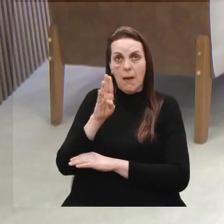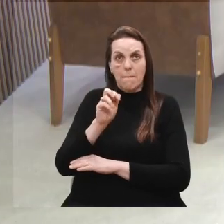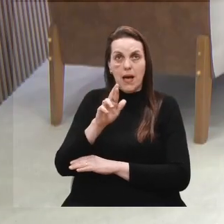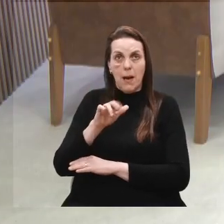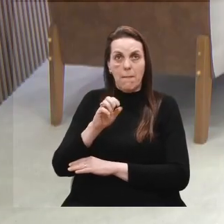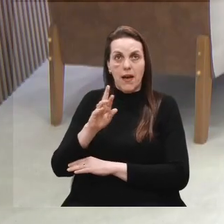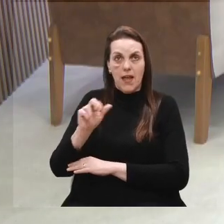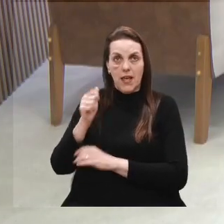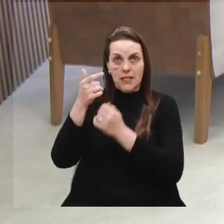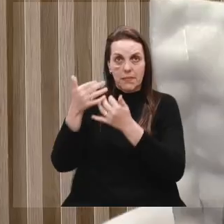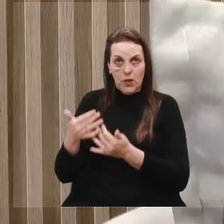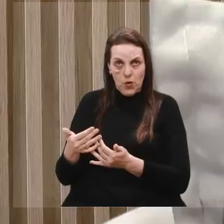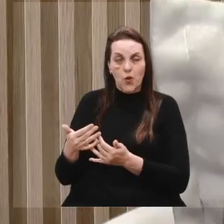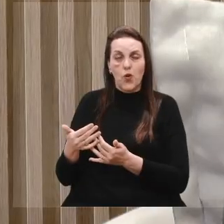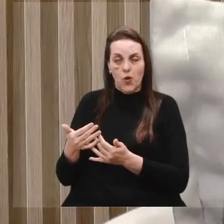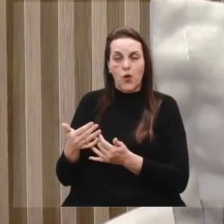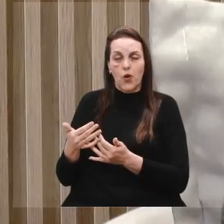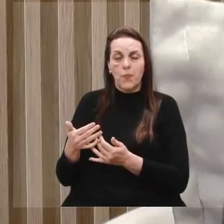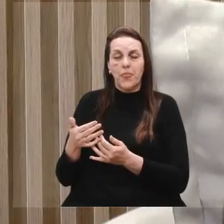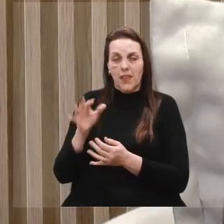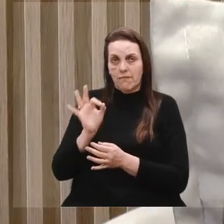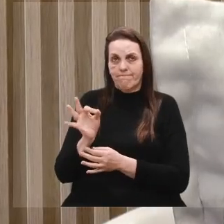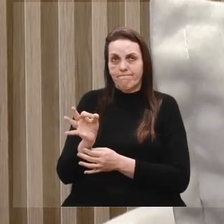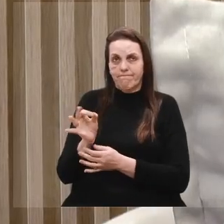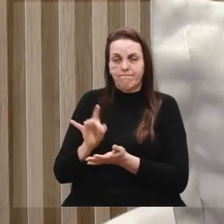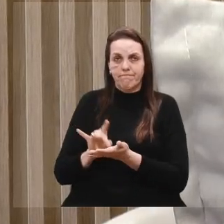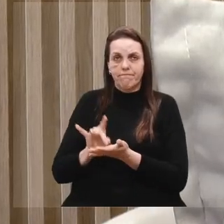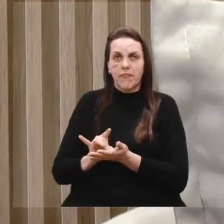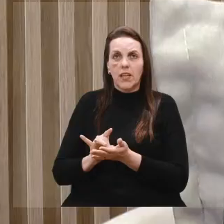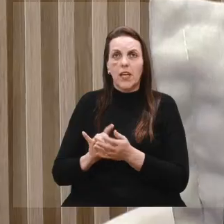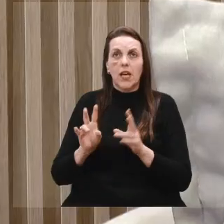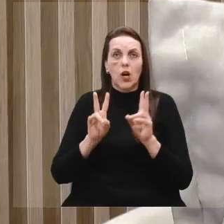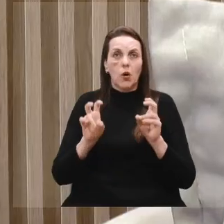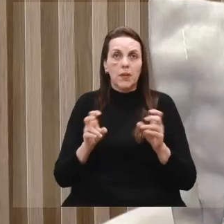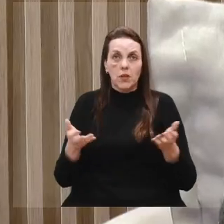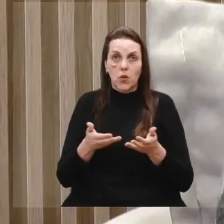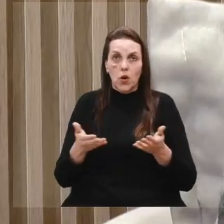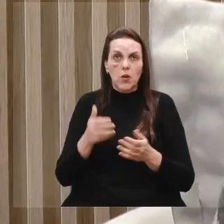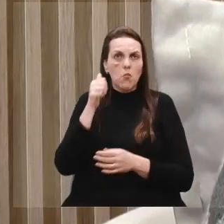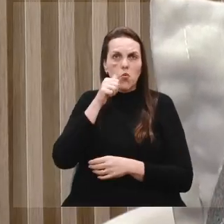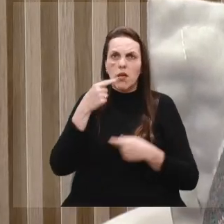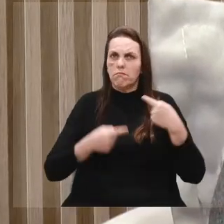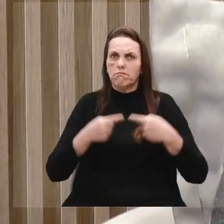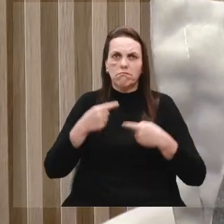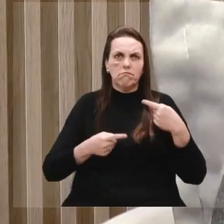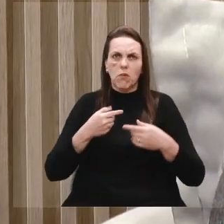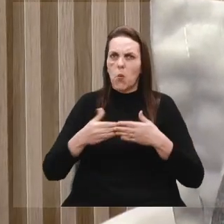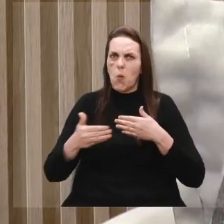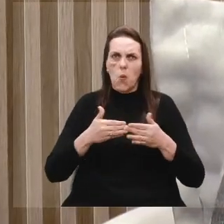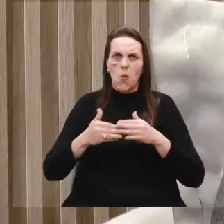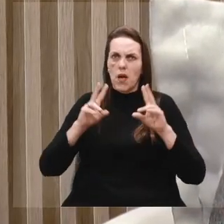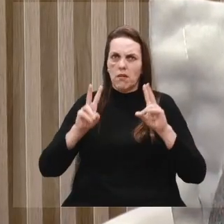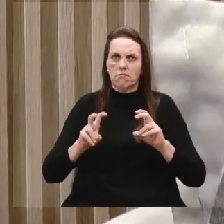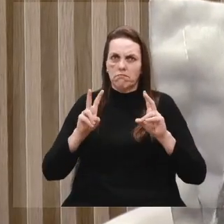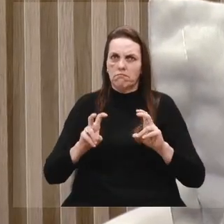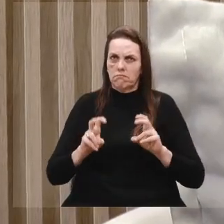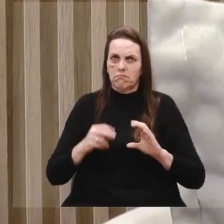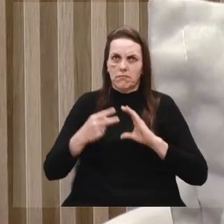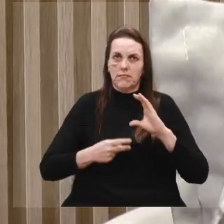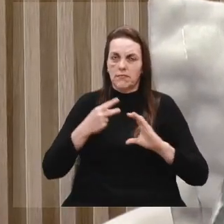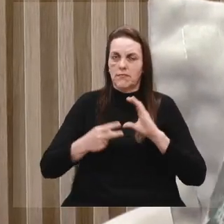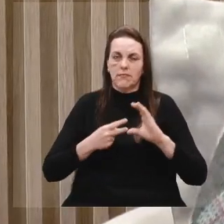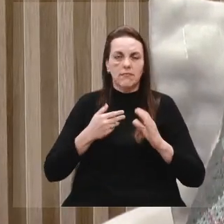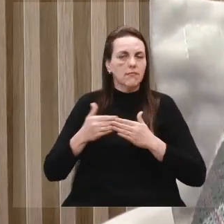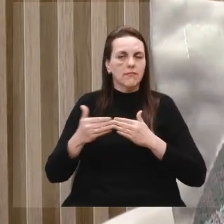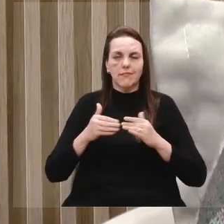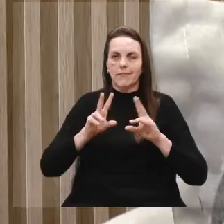fala. Eu estava comentando hoje também, as mulheres discutem qualquer assunto na Câmara, a gente é capaz de